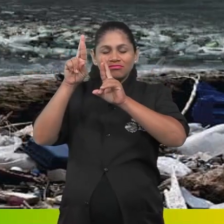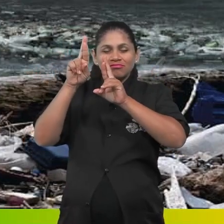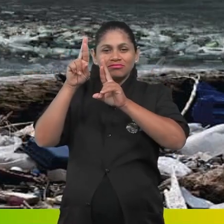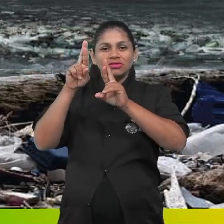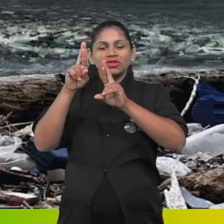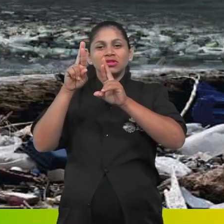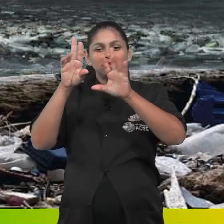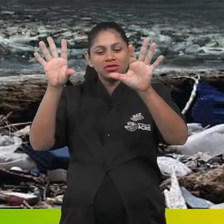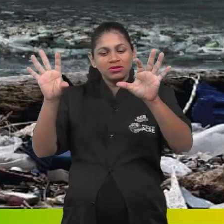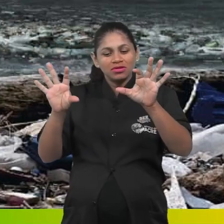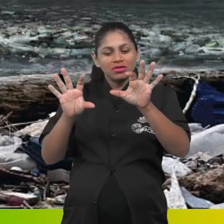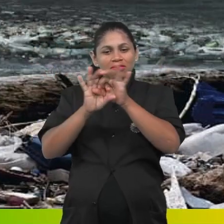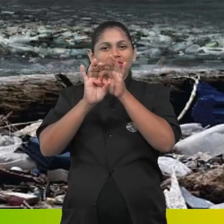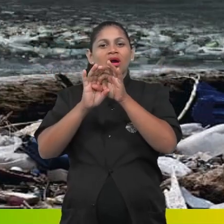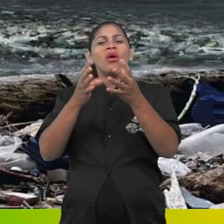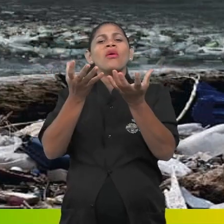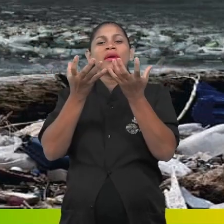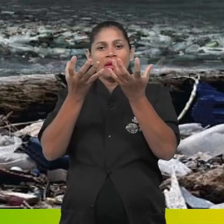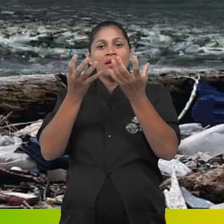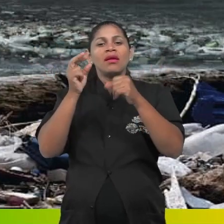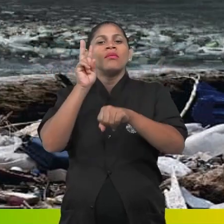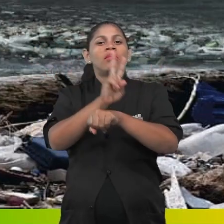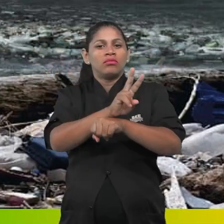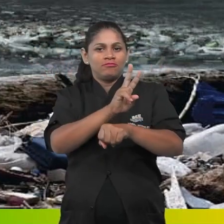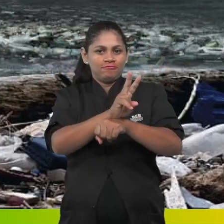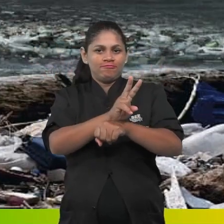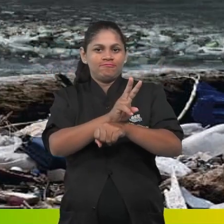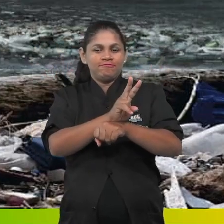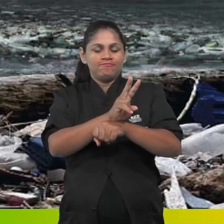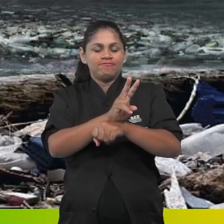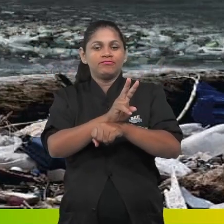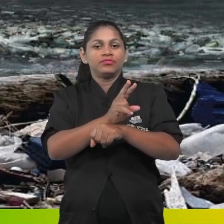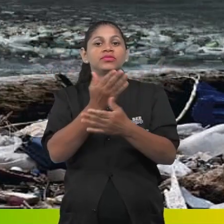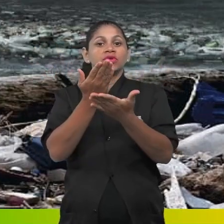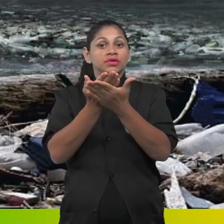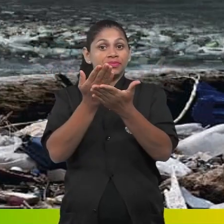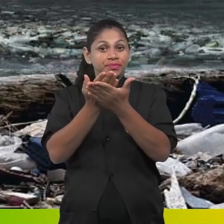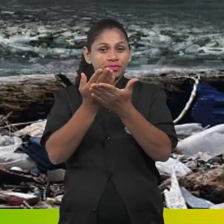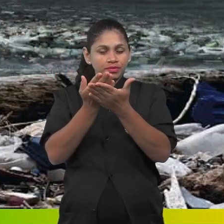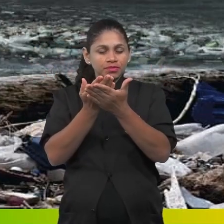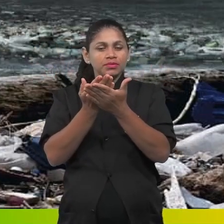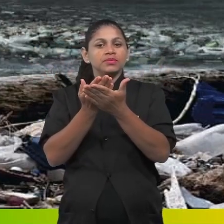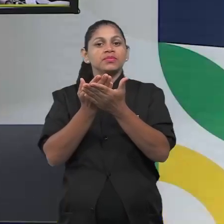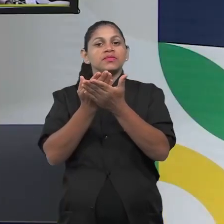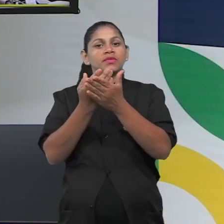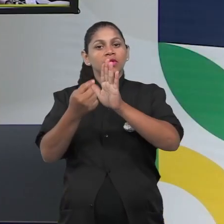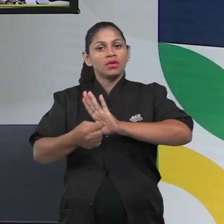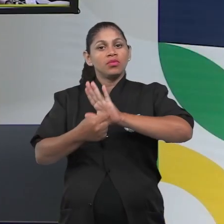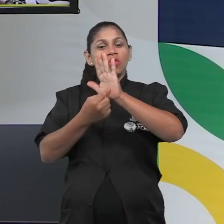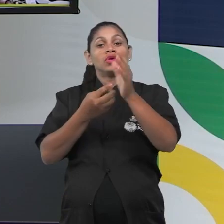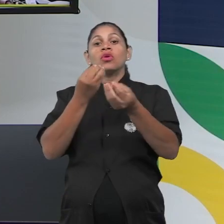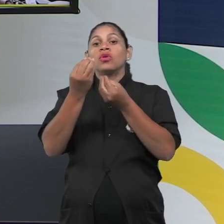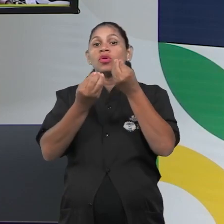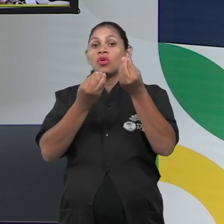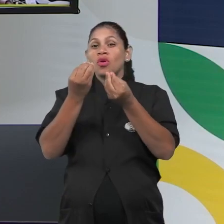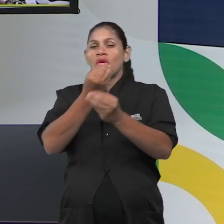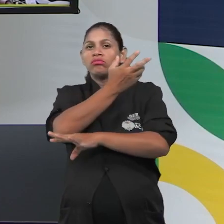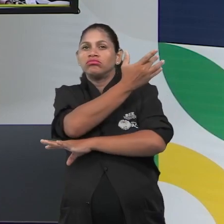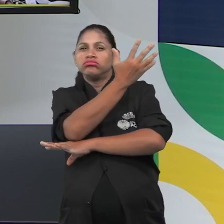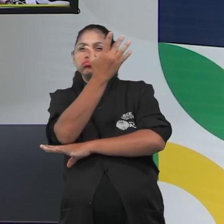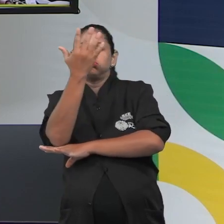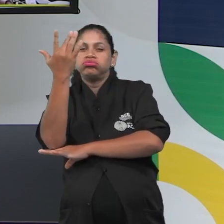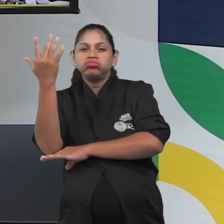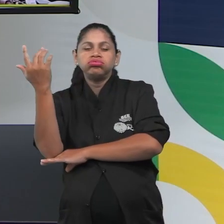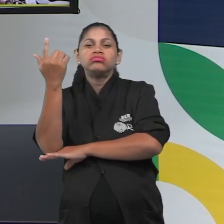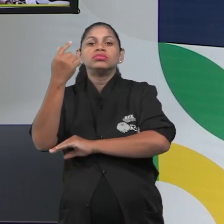somos e queremos preservar. Então, a nossa aula de hoje, ela falou de como o meio ambiente está